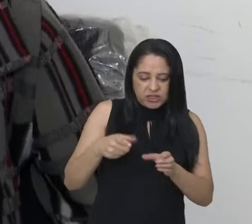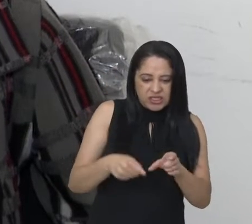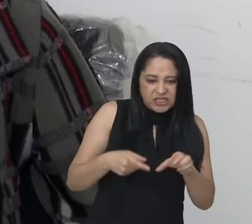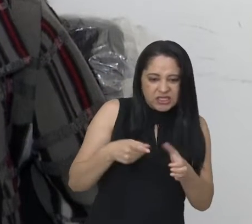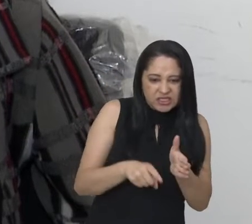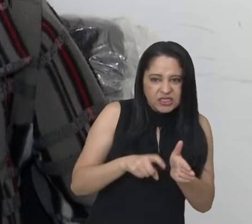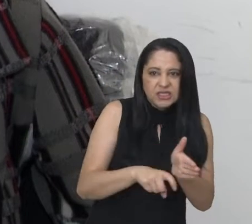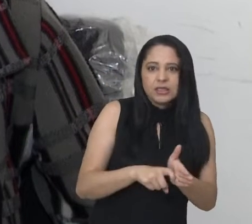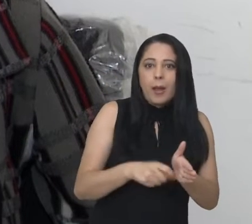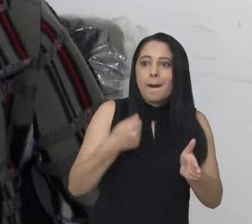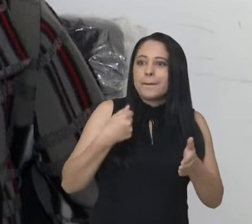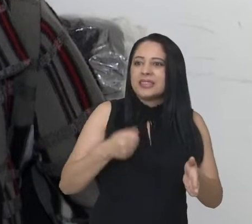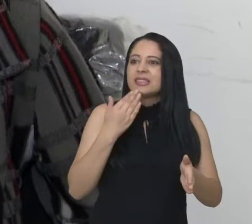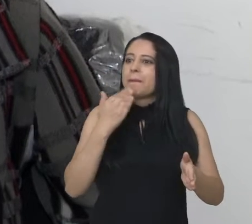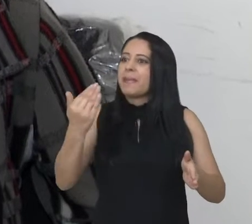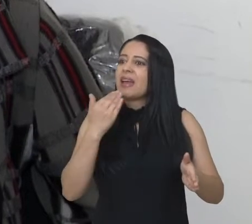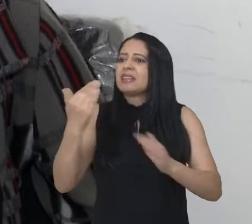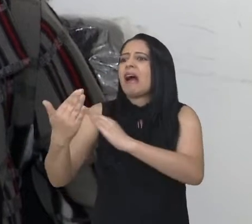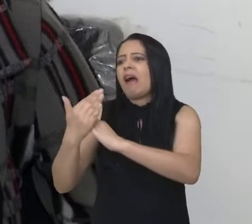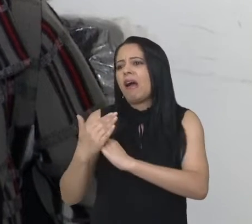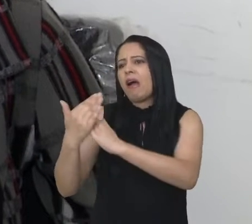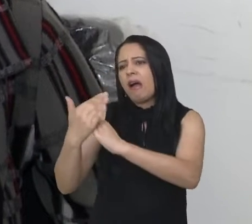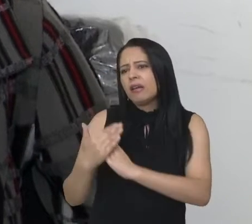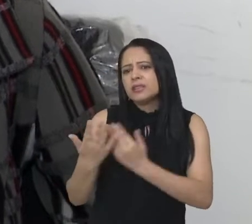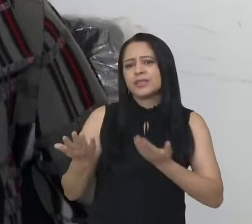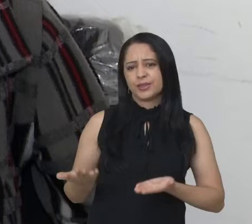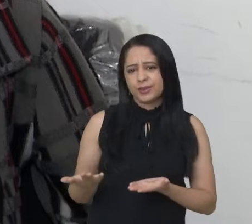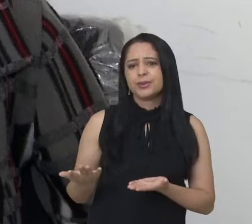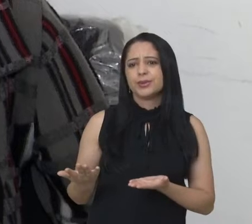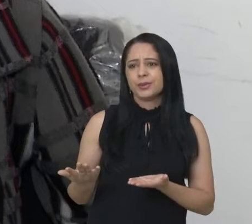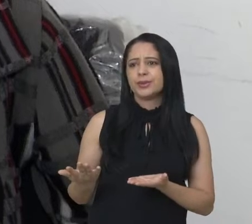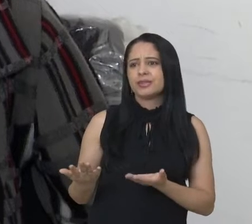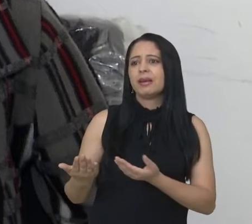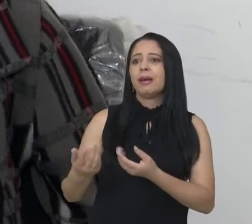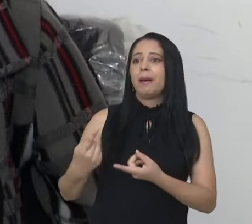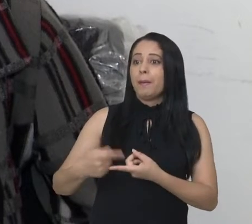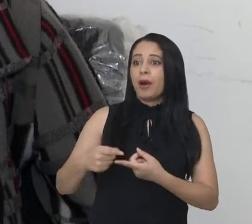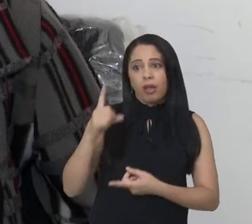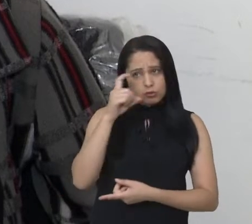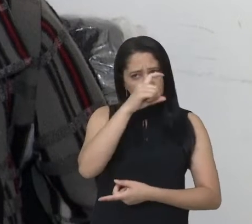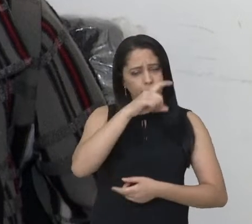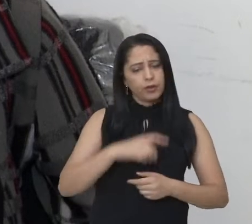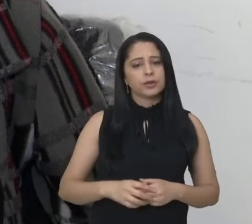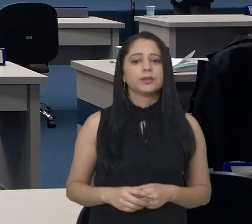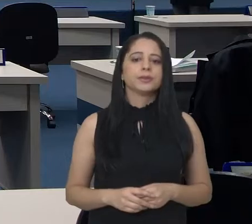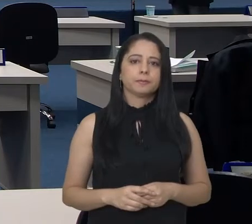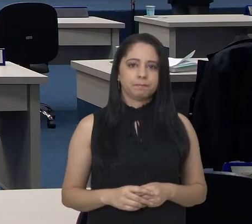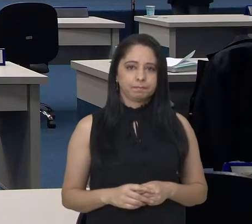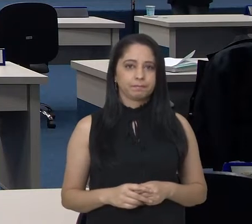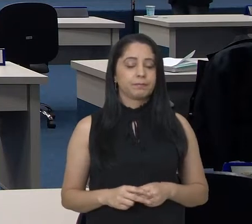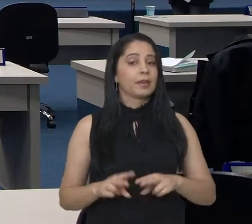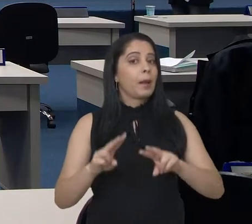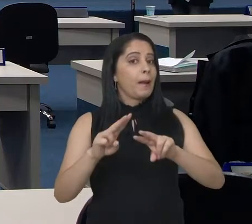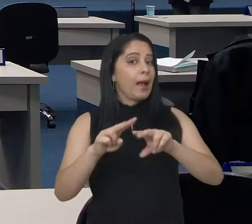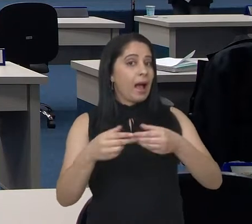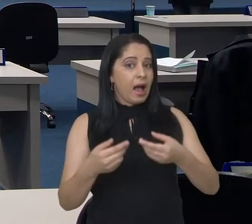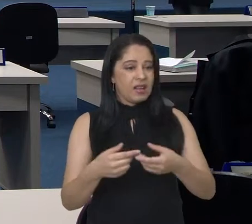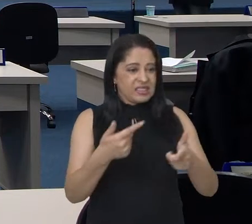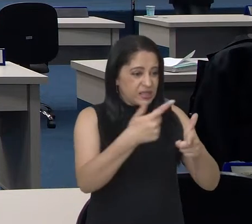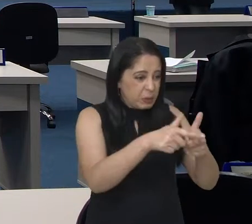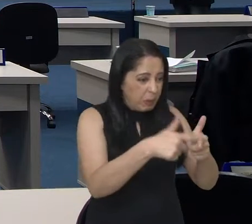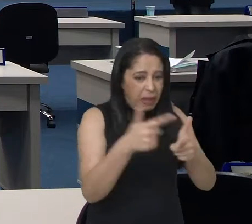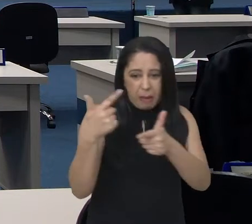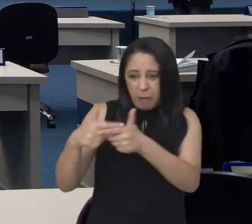procedimento sozinha, preciso chamar um funcionário para estar me auxiliando nessa questão. Na tentativa de